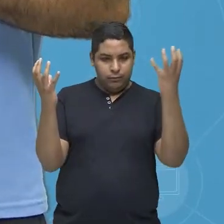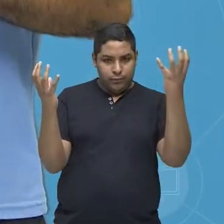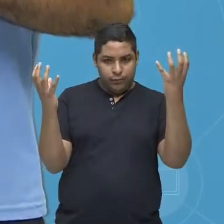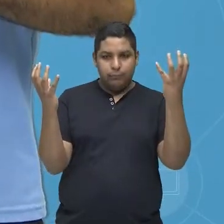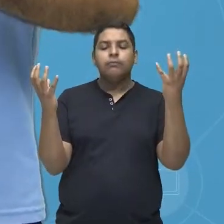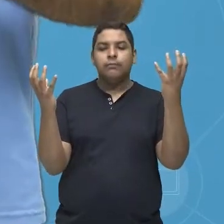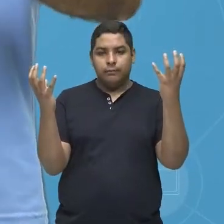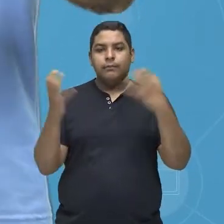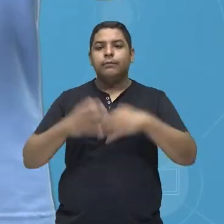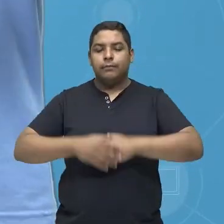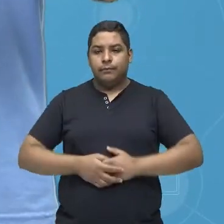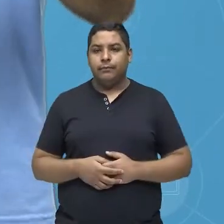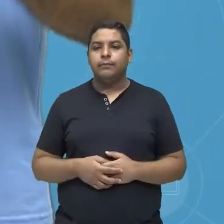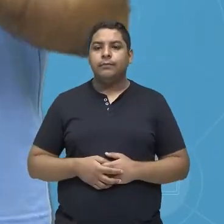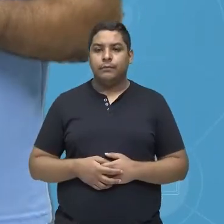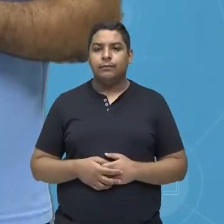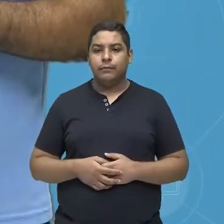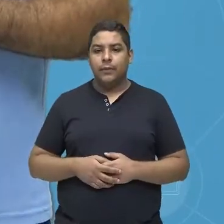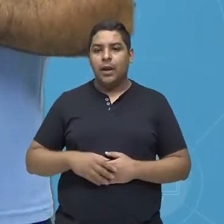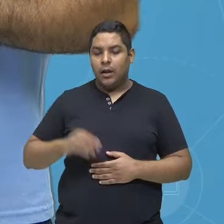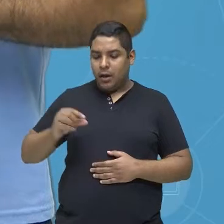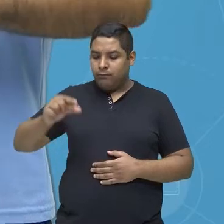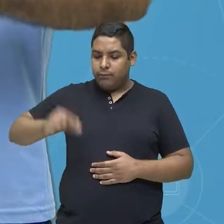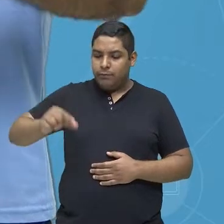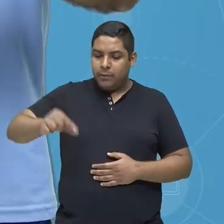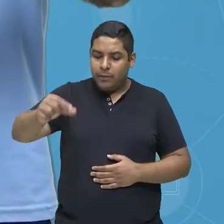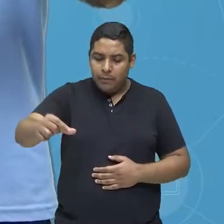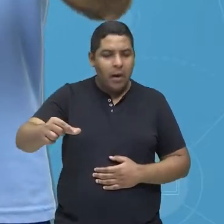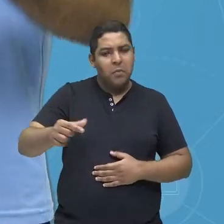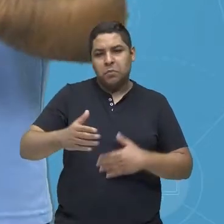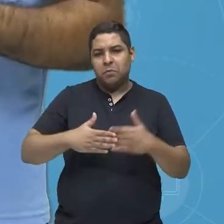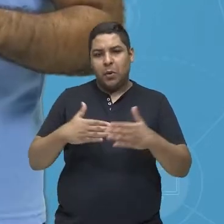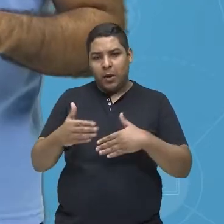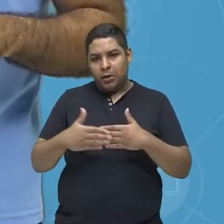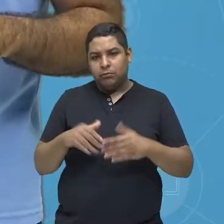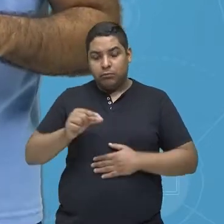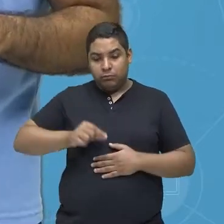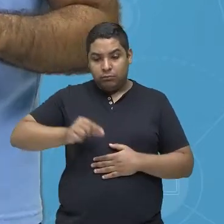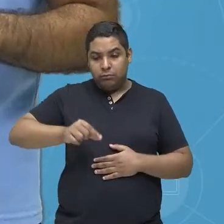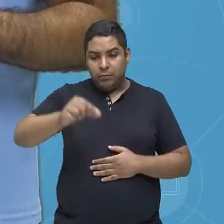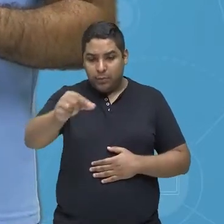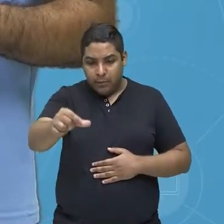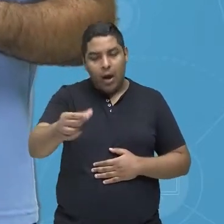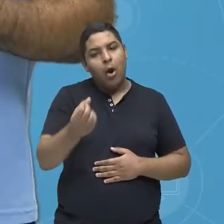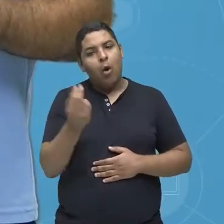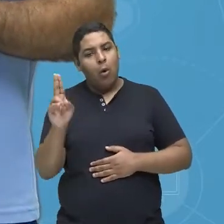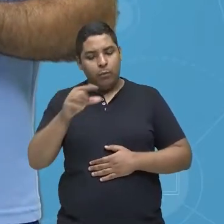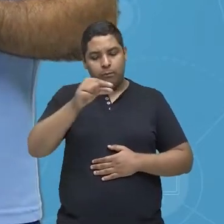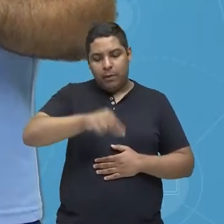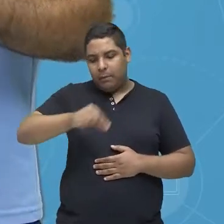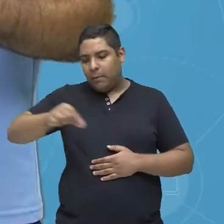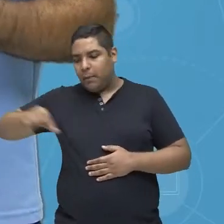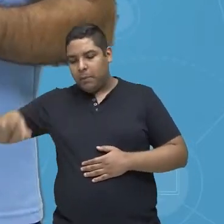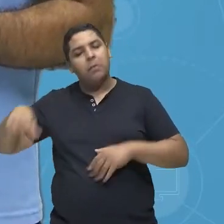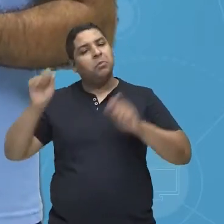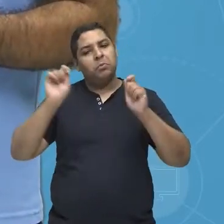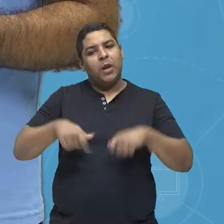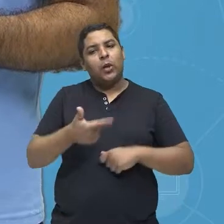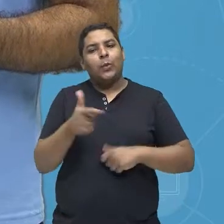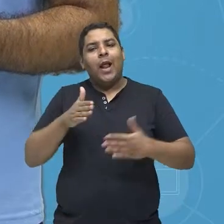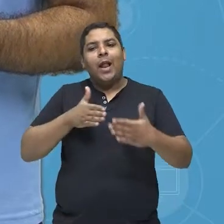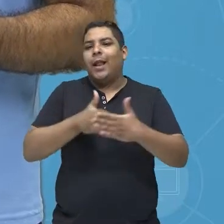sempre quantas casas for possível na vertical ou na horizontal, certo? Não tem limite de